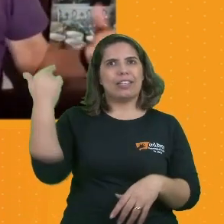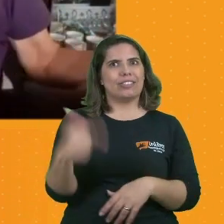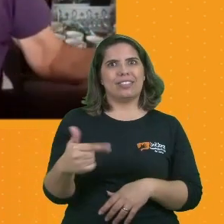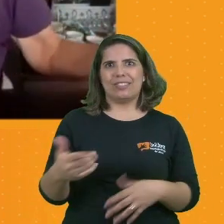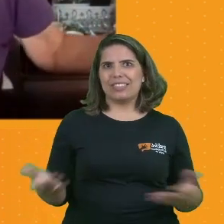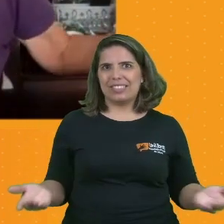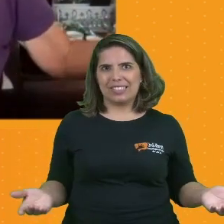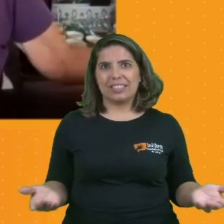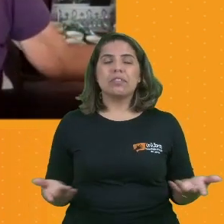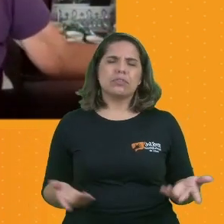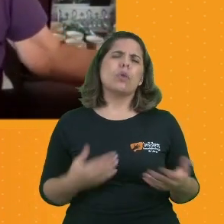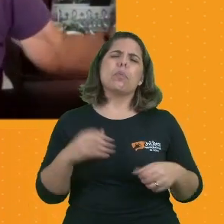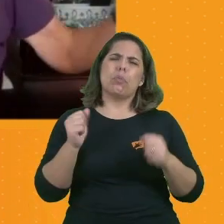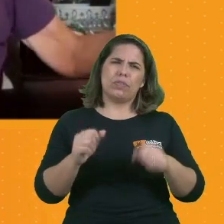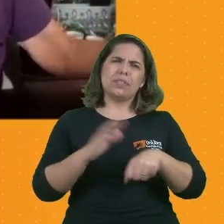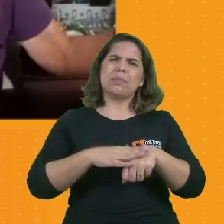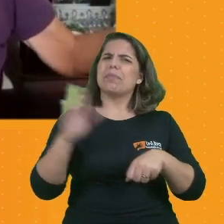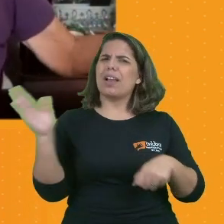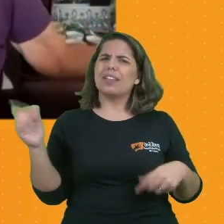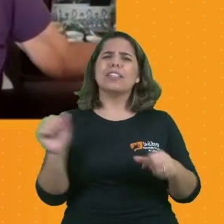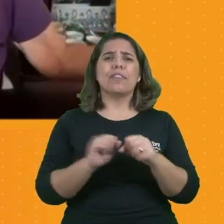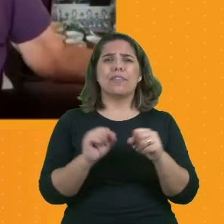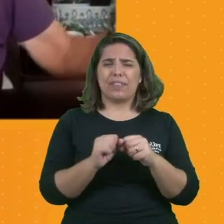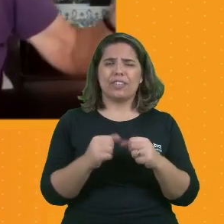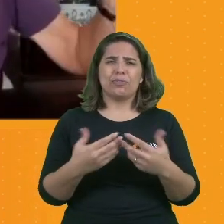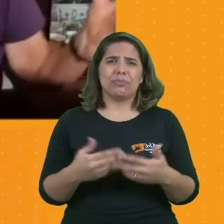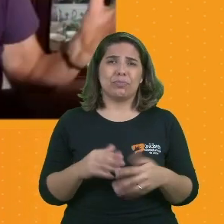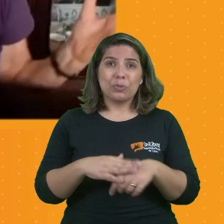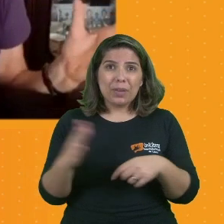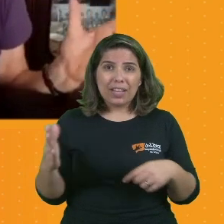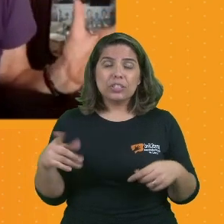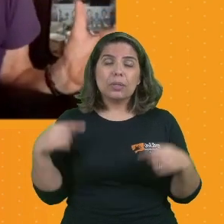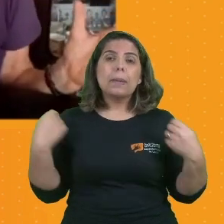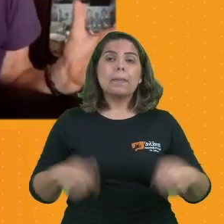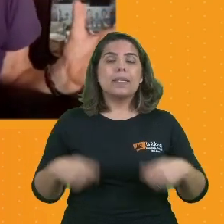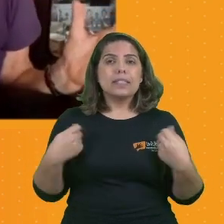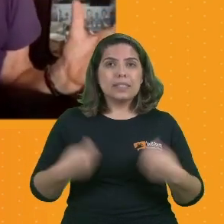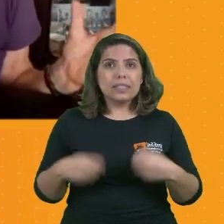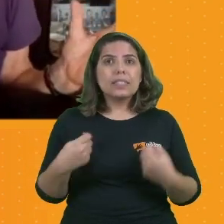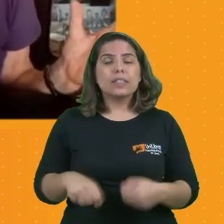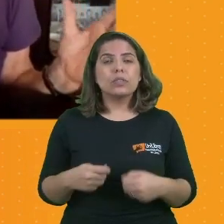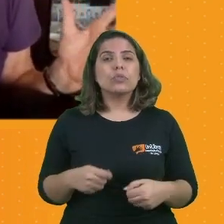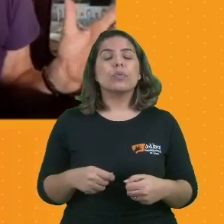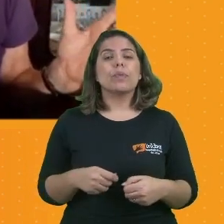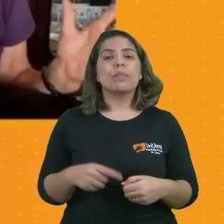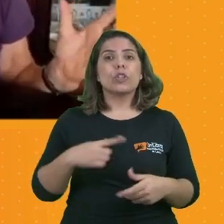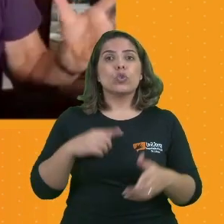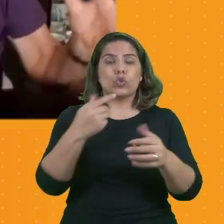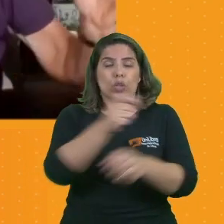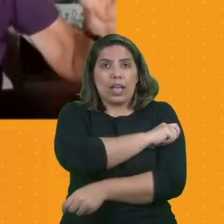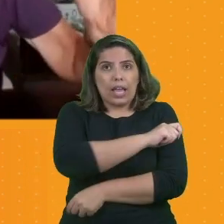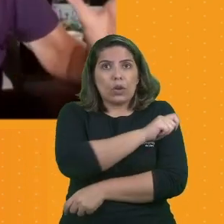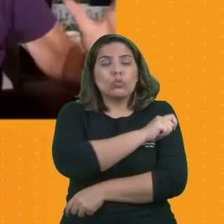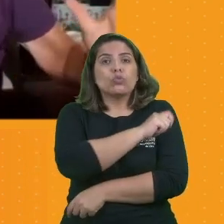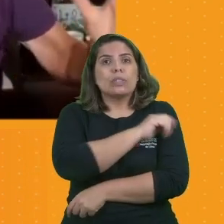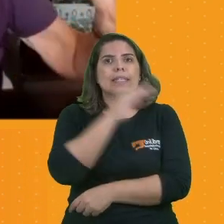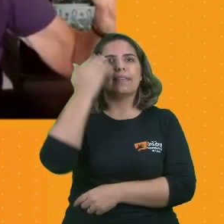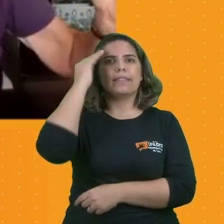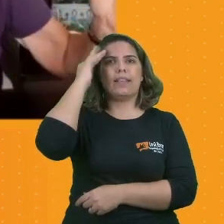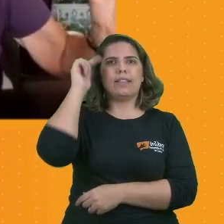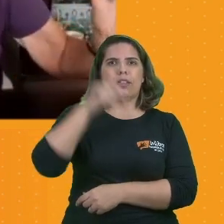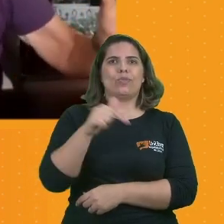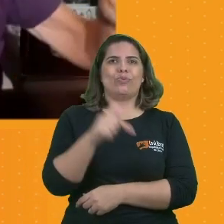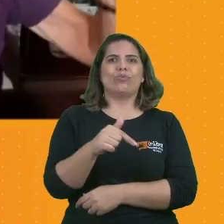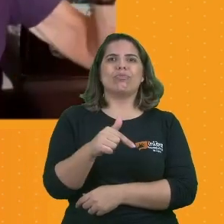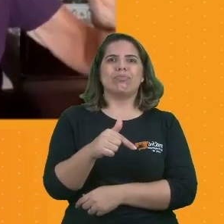você pode fazer muito bem e tem que ser isso mesmo mas é preciso que esse aquele público tendo